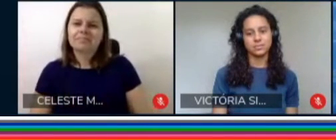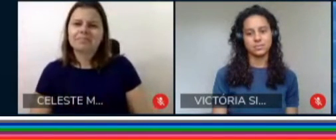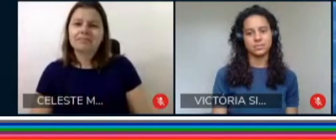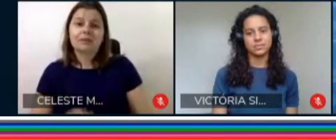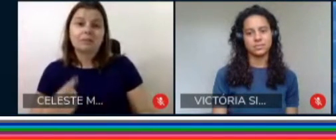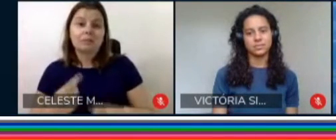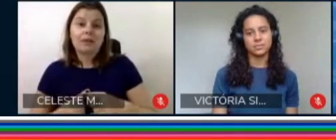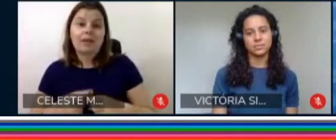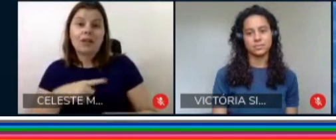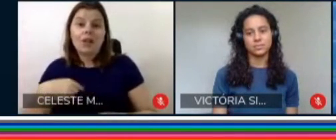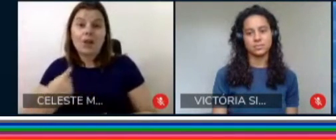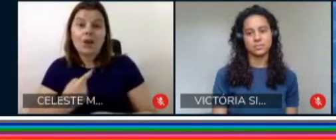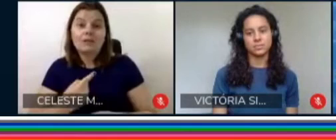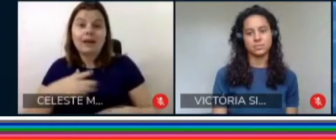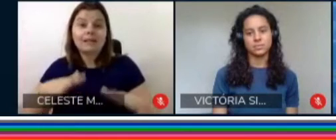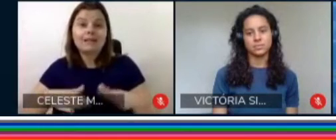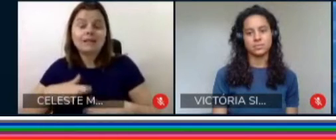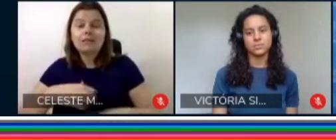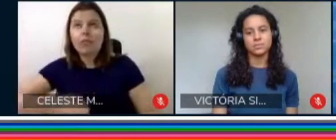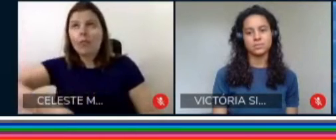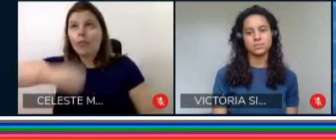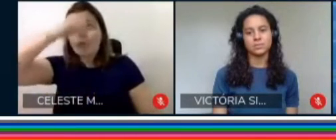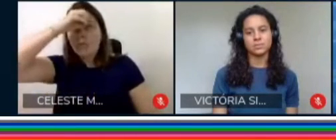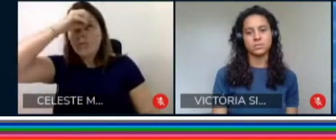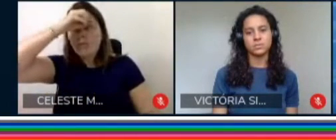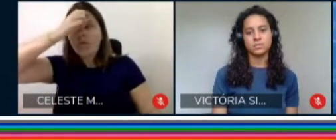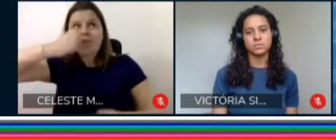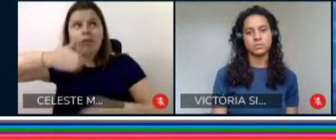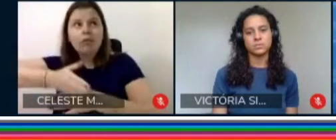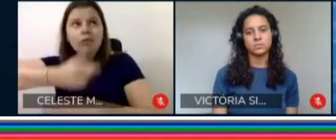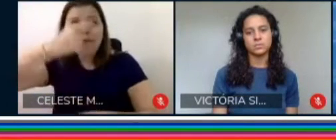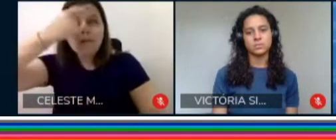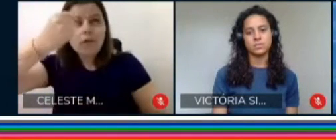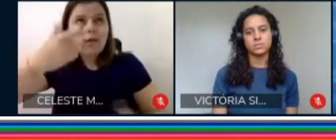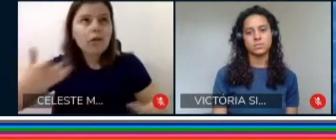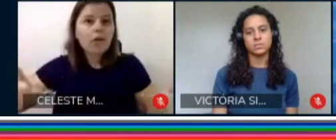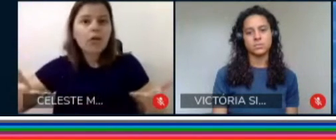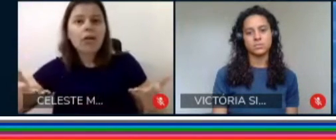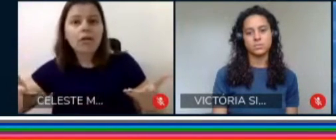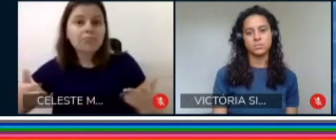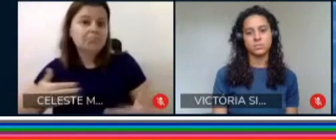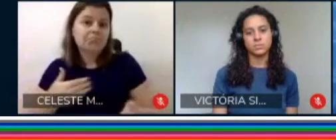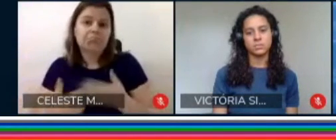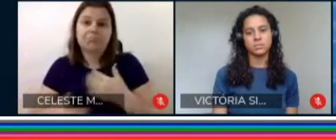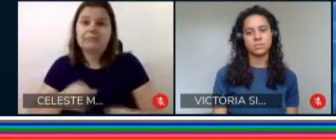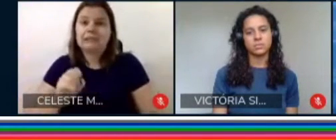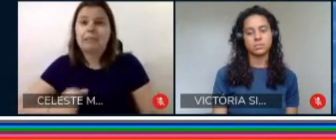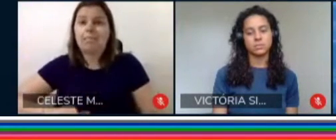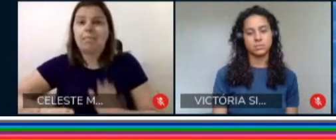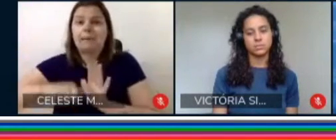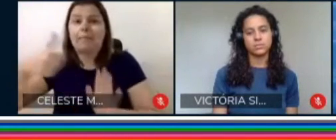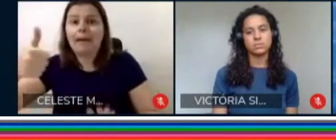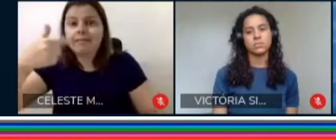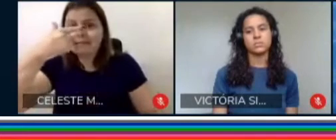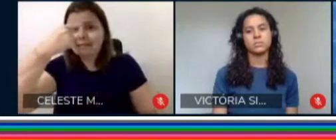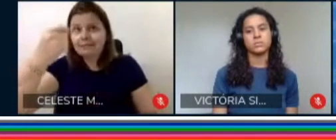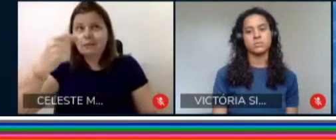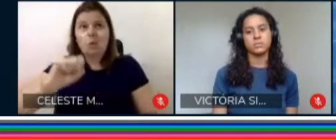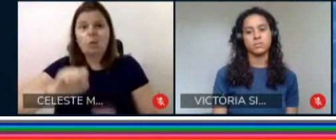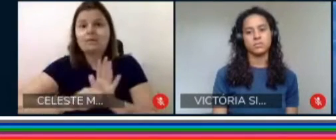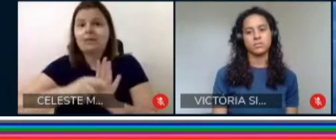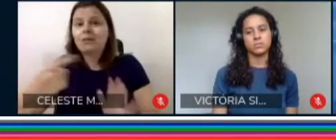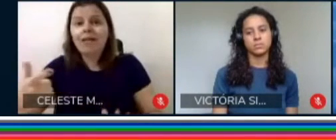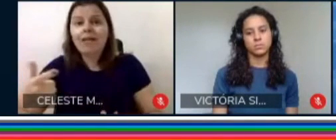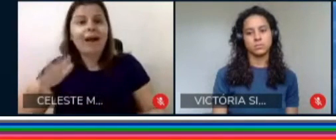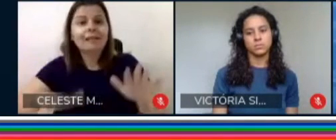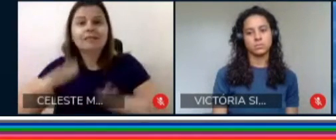para a graduação, e não importa qual seja o número da tua graduação, né? Pode ser a primeira, a segunda, você vem muito cru,